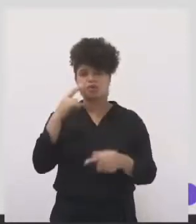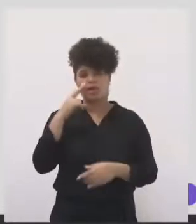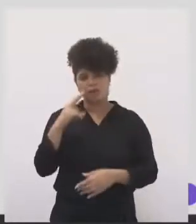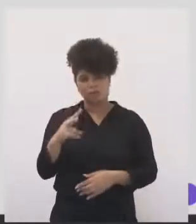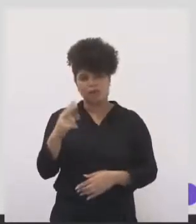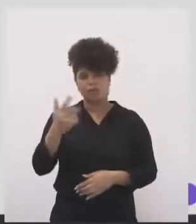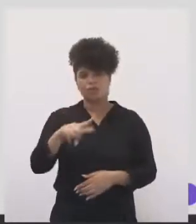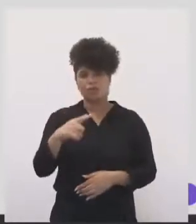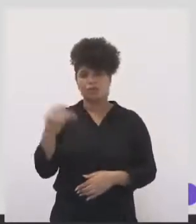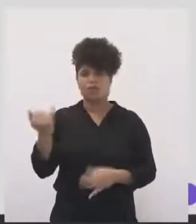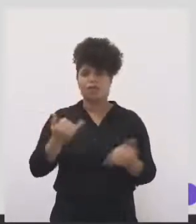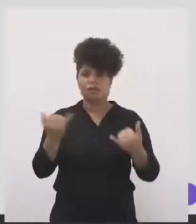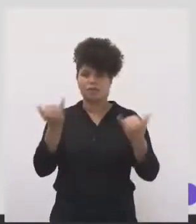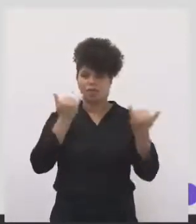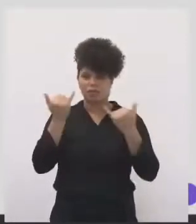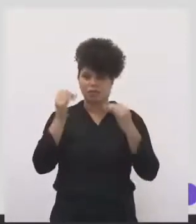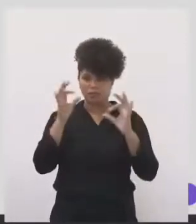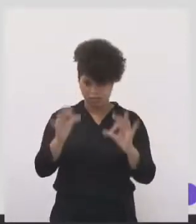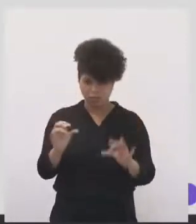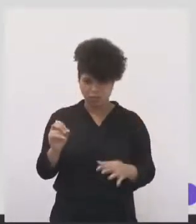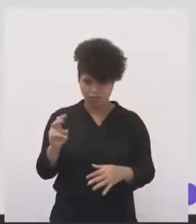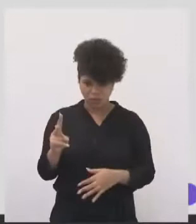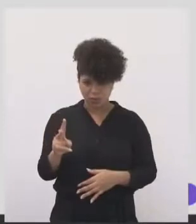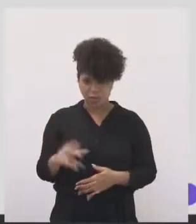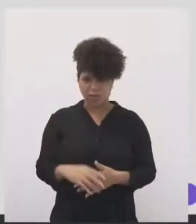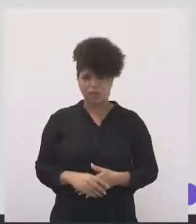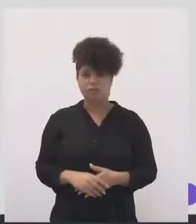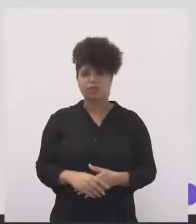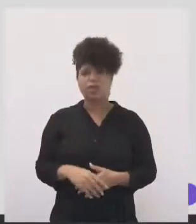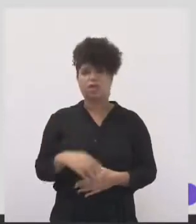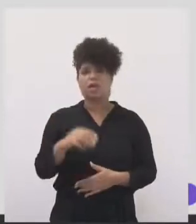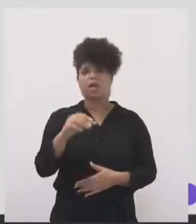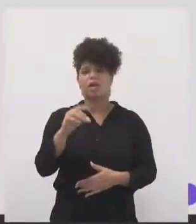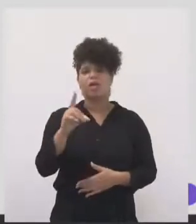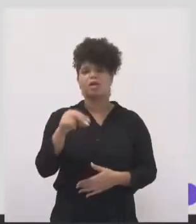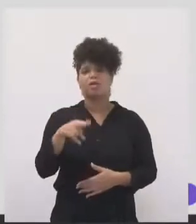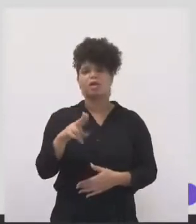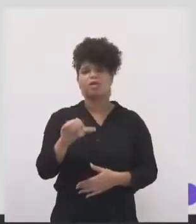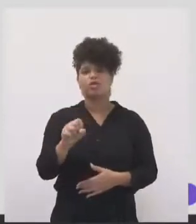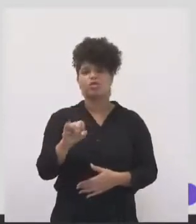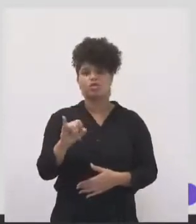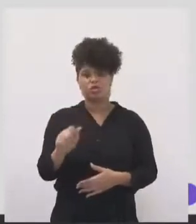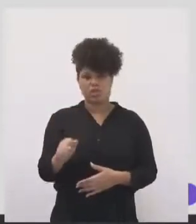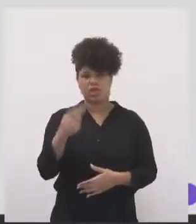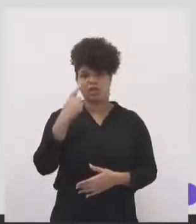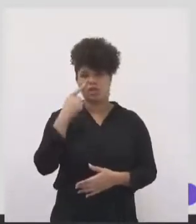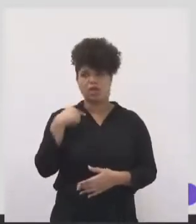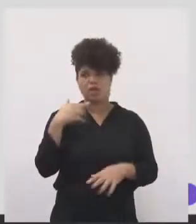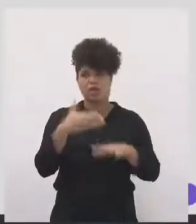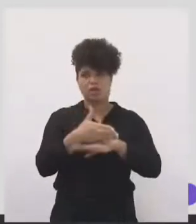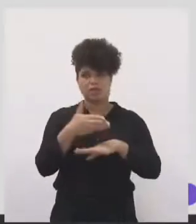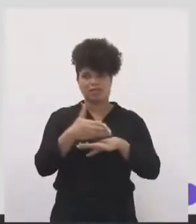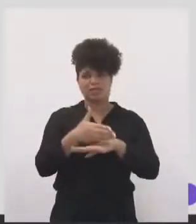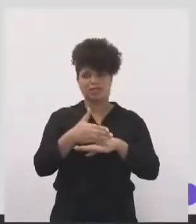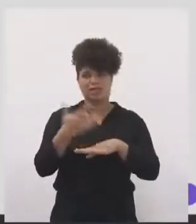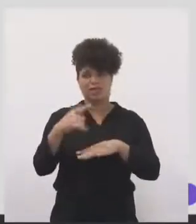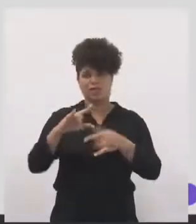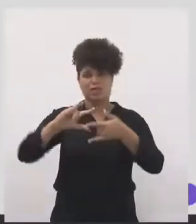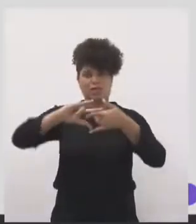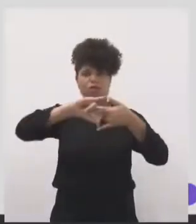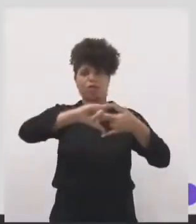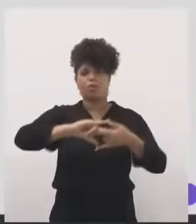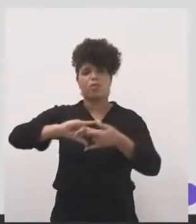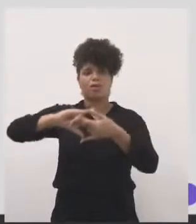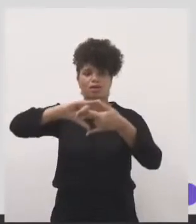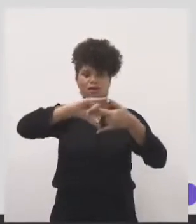passa para vocês as informações certinhos, tá bom? A Danúzia tá Tá. colocando aqui, ó, eu consegui acessar pela Microsoft. Então depois a gente